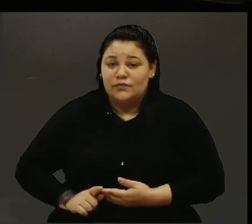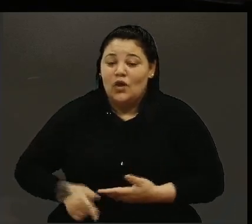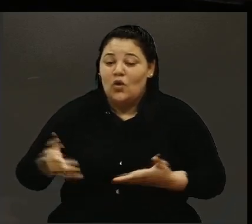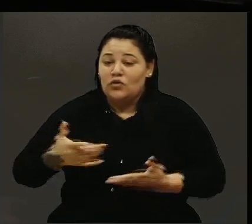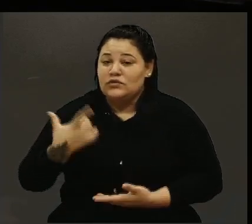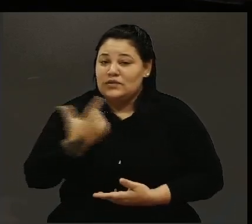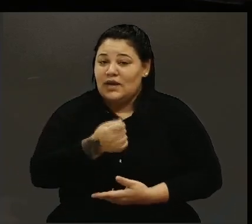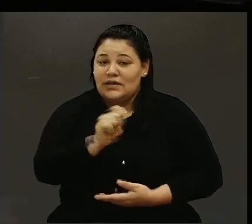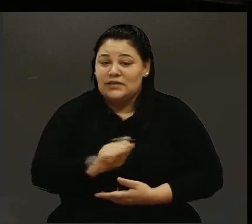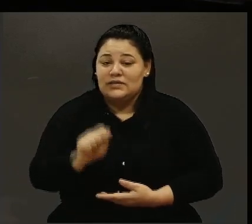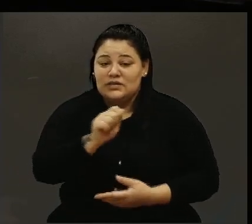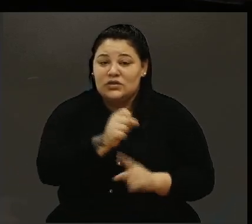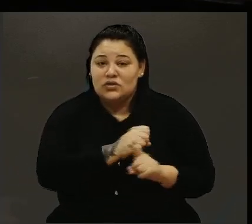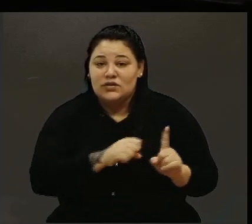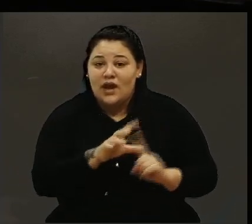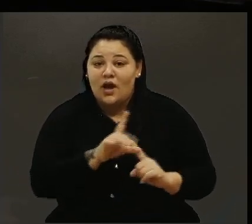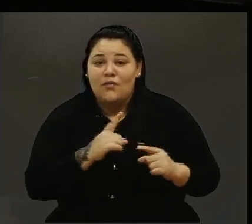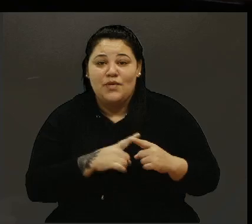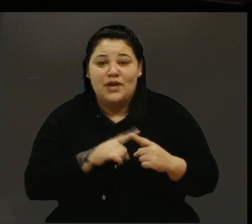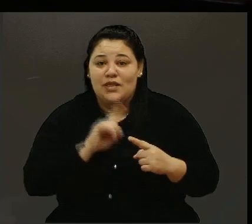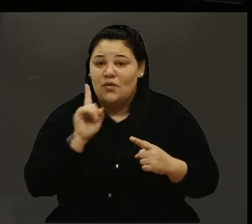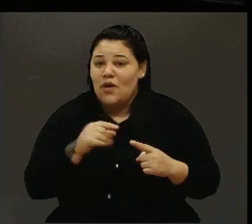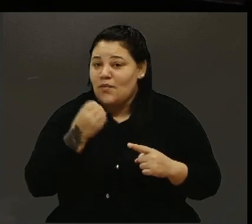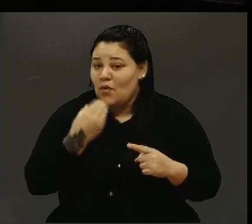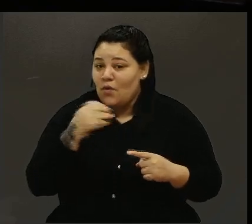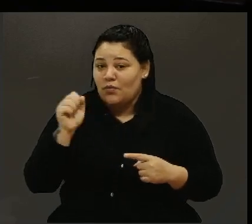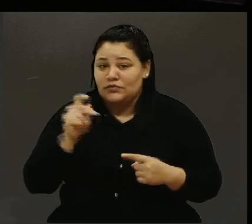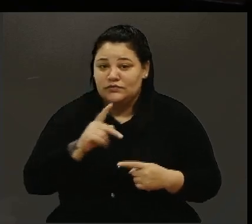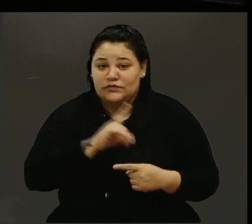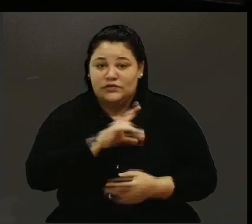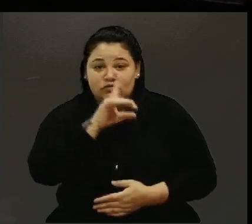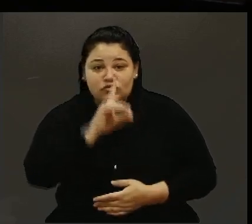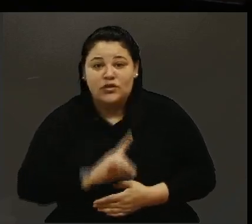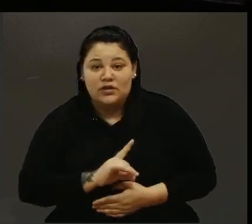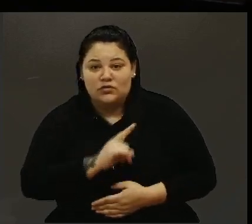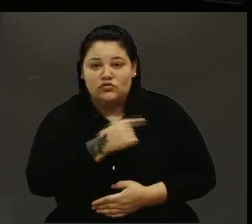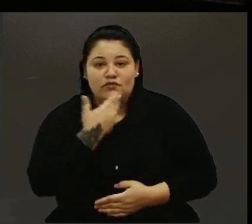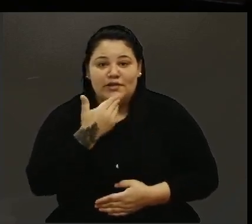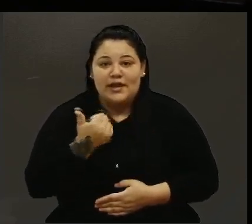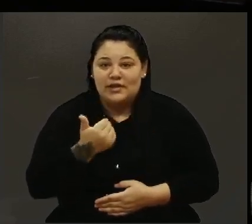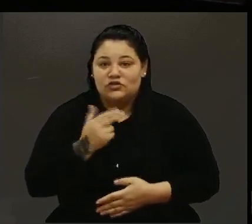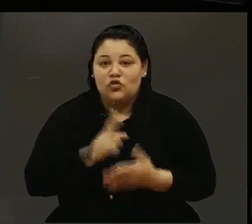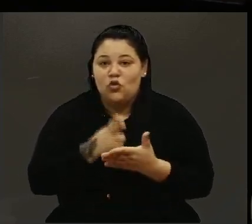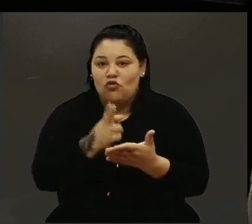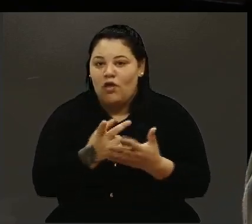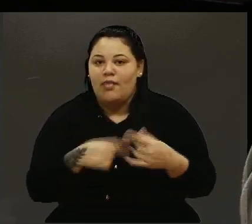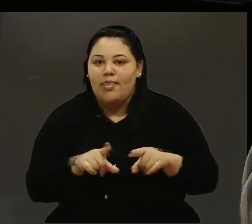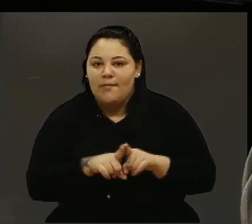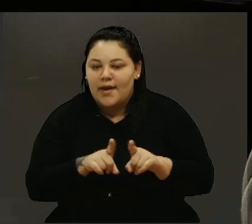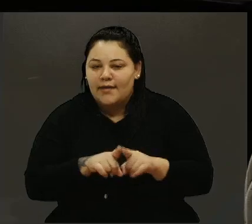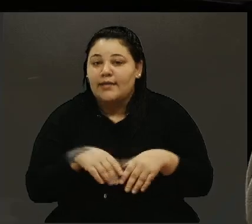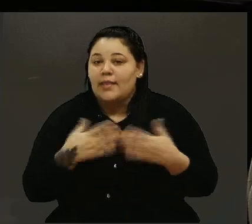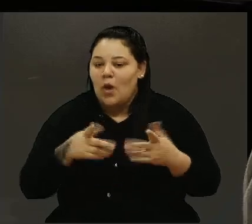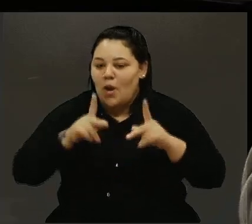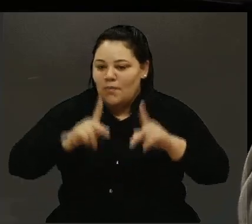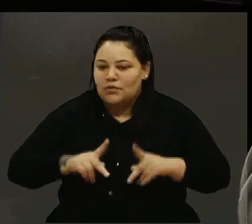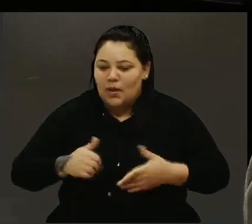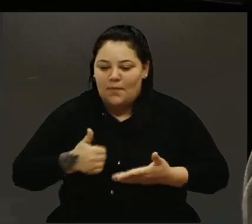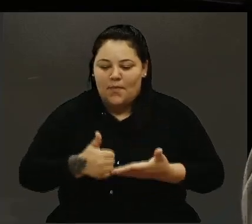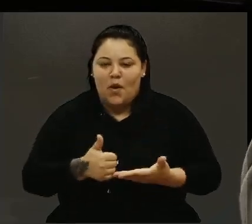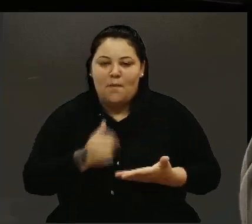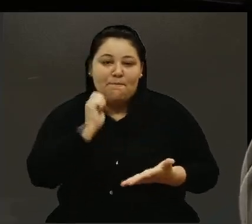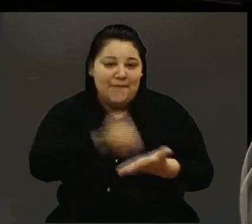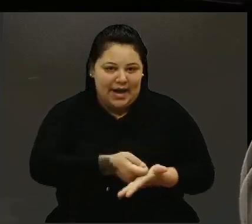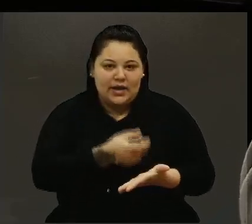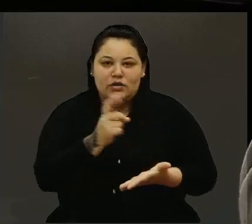porque não é mais elencável a se aposentar e vai ter direito ao percebimento de um benefício de prestação continuada. Então, a pessoa contribui 12 anos, por